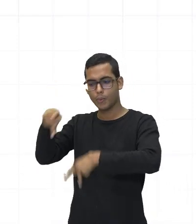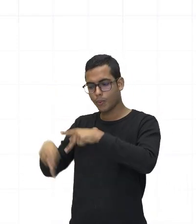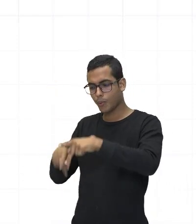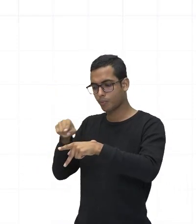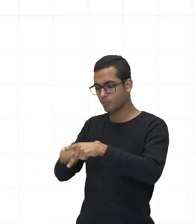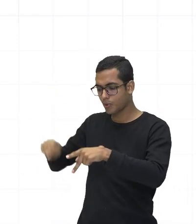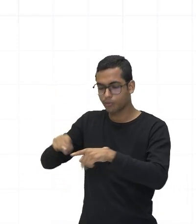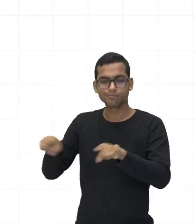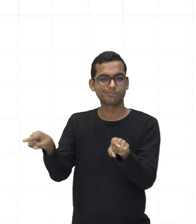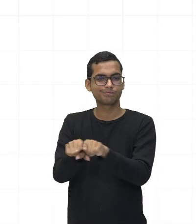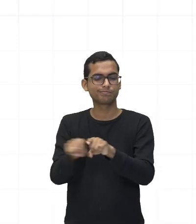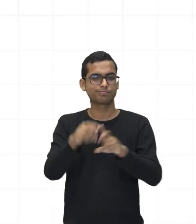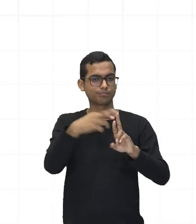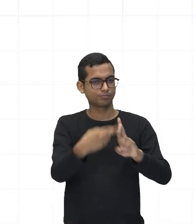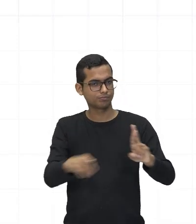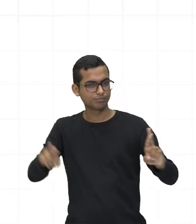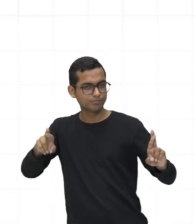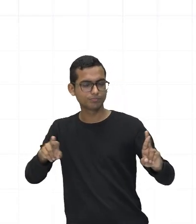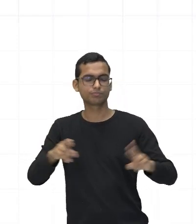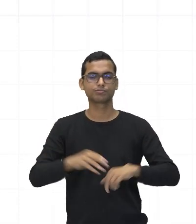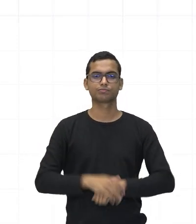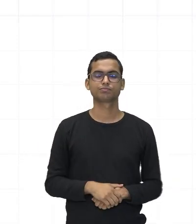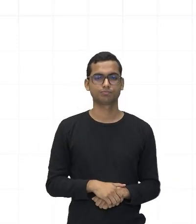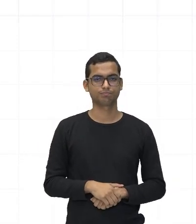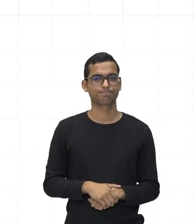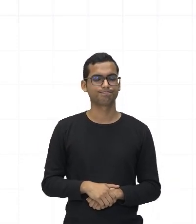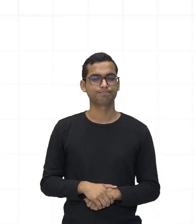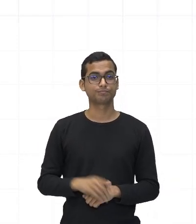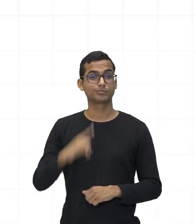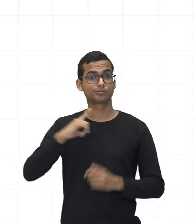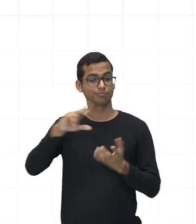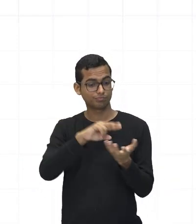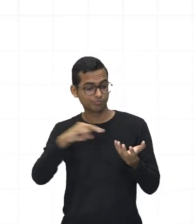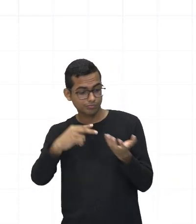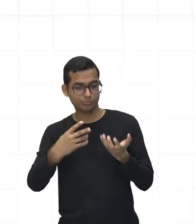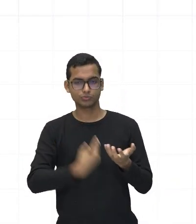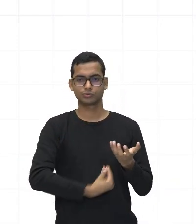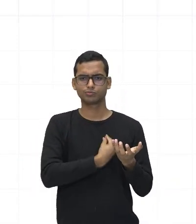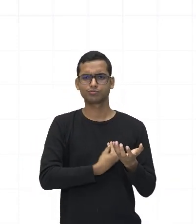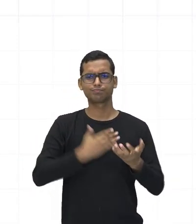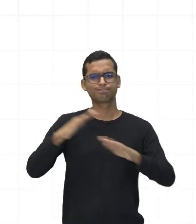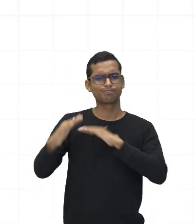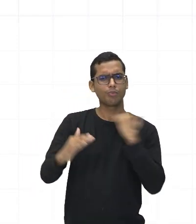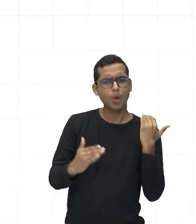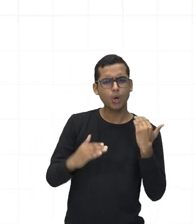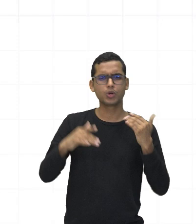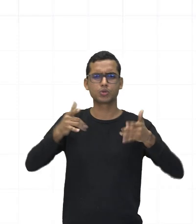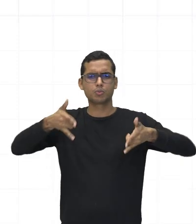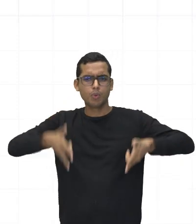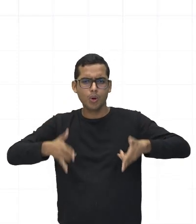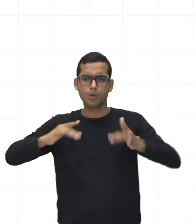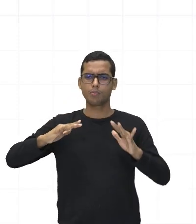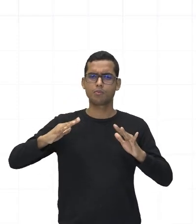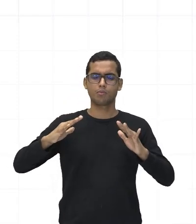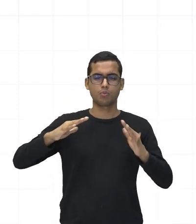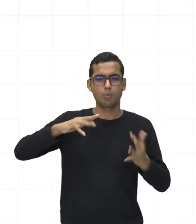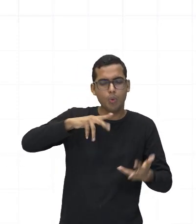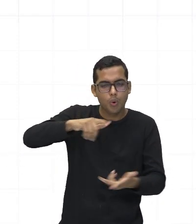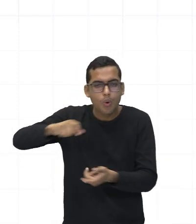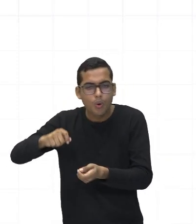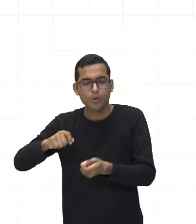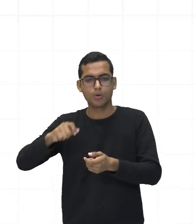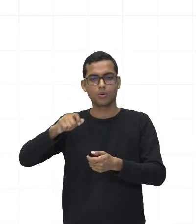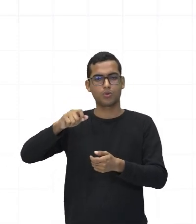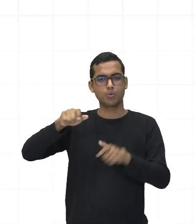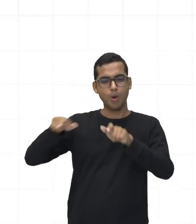aquela religião vê a vida, a morte, o mundo, os seres, o tempo, o espaço, a sua própria jornada sobre